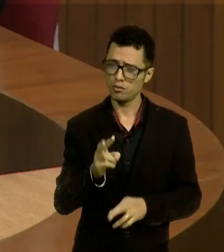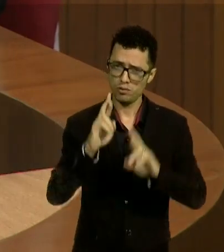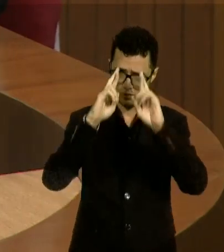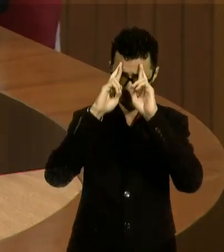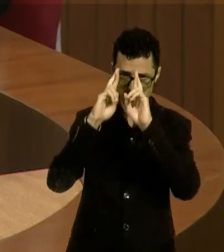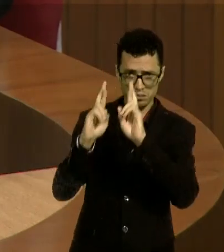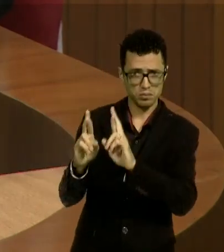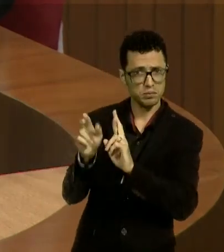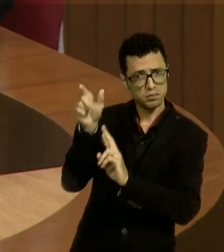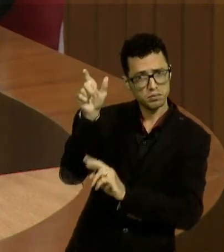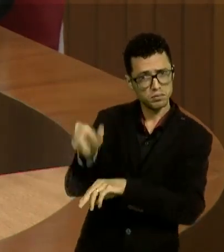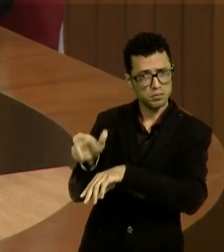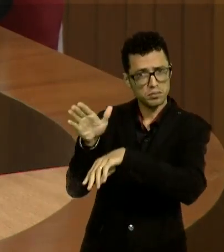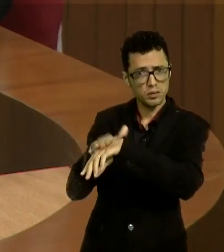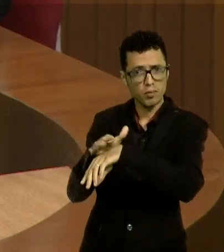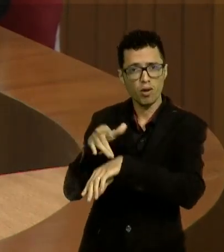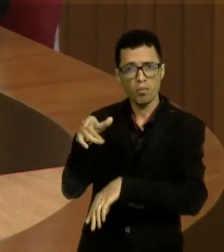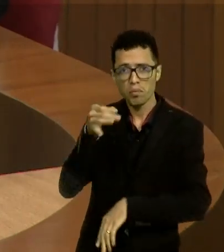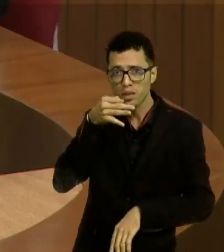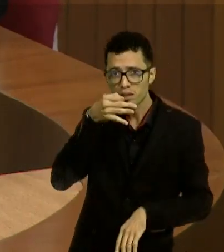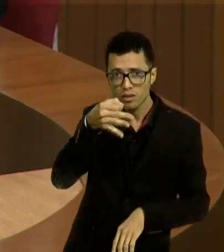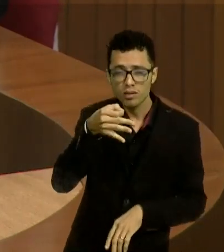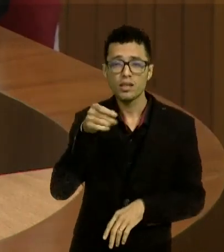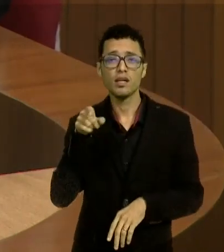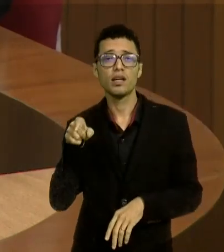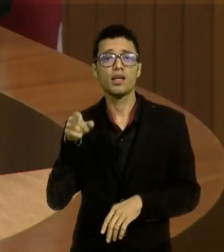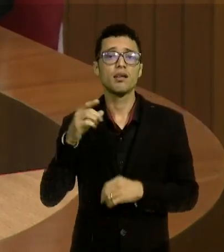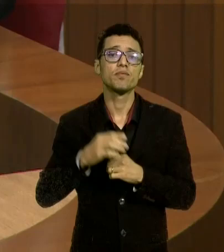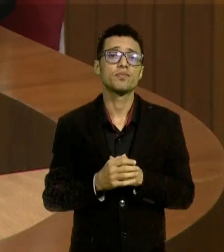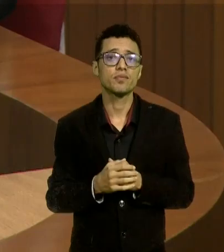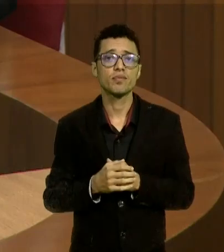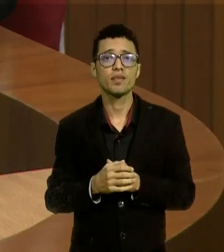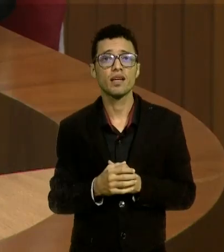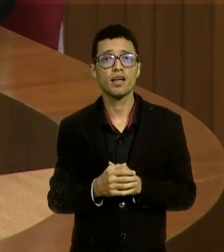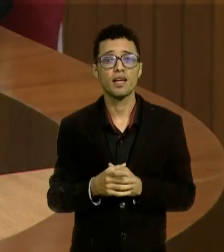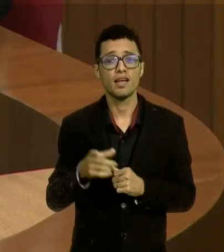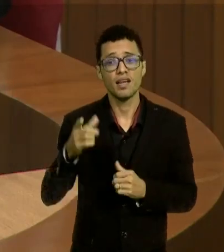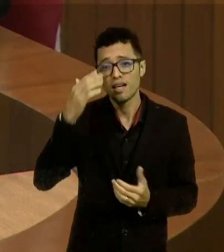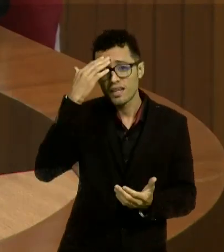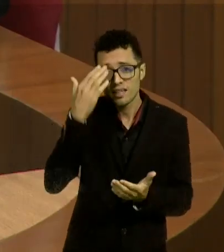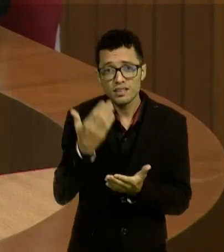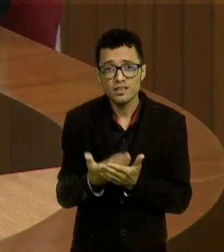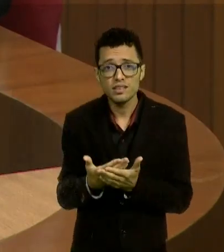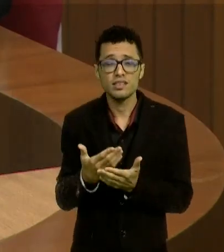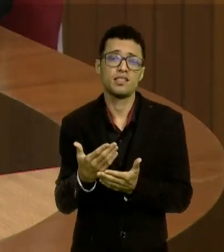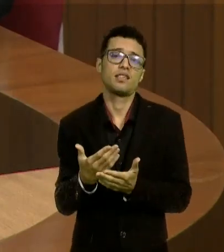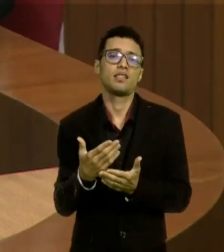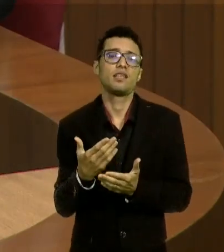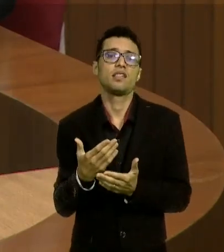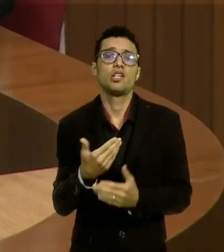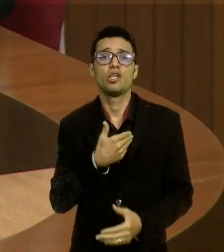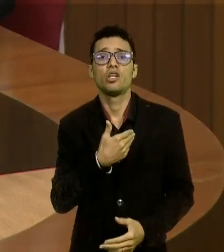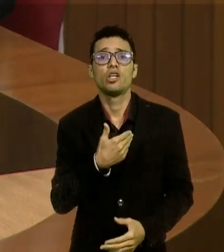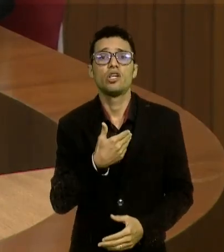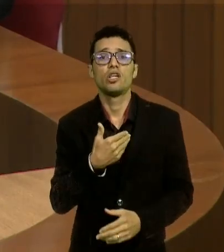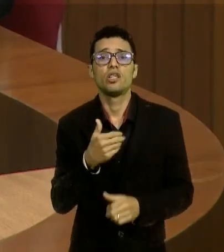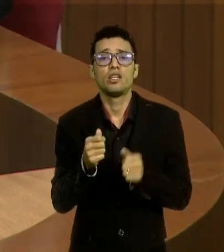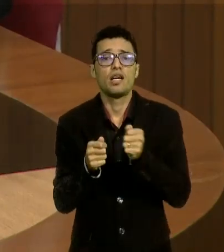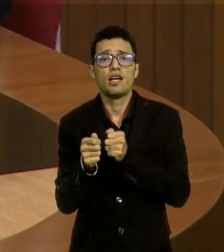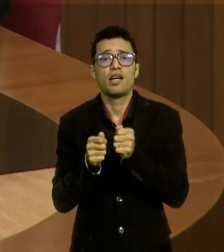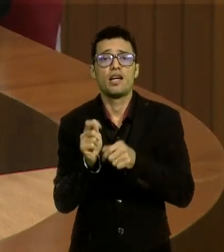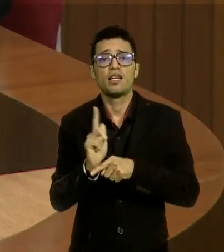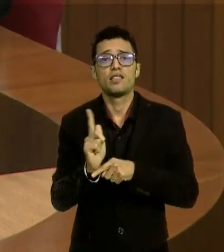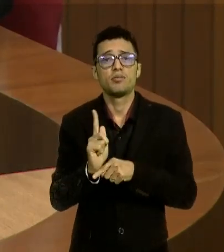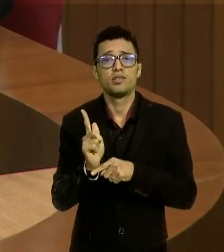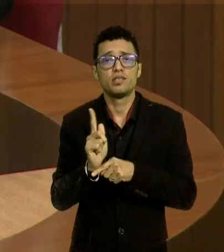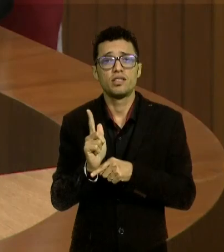opinião, que acredita que não houve avanços na gestão do Dr. Eric e Celso Henrique na saúde